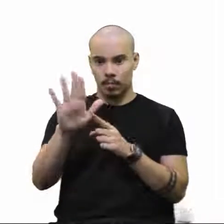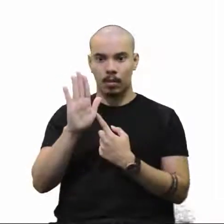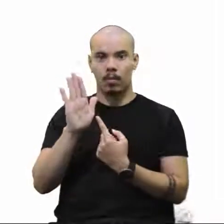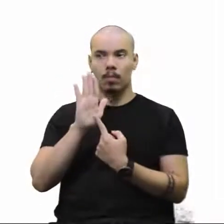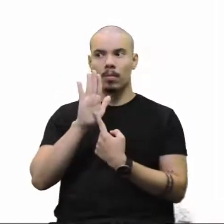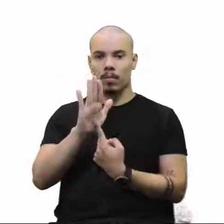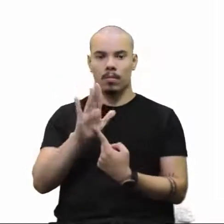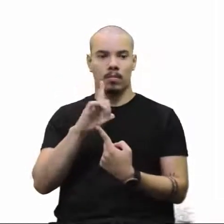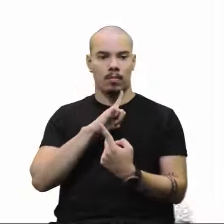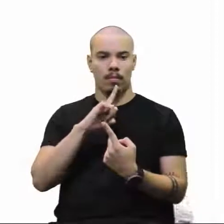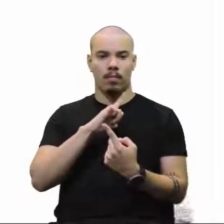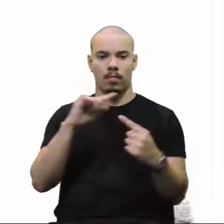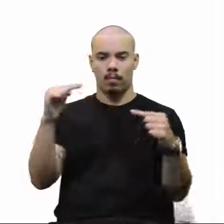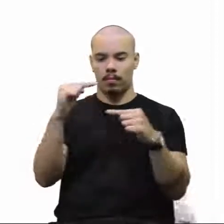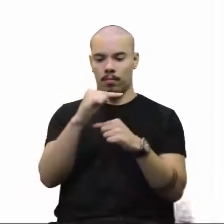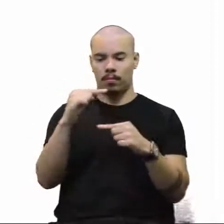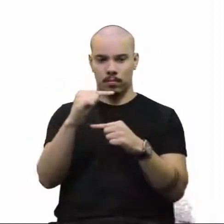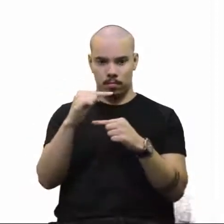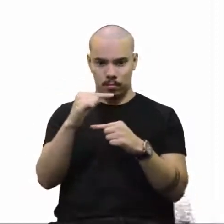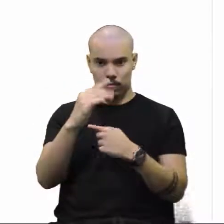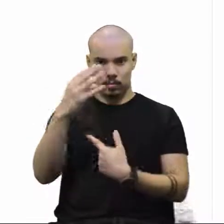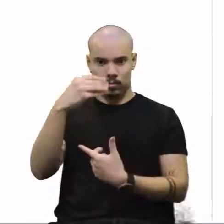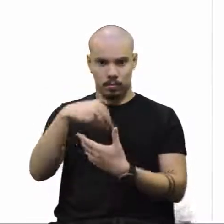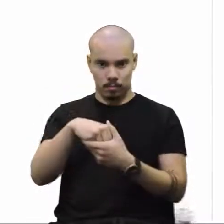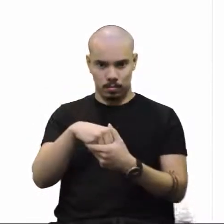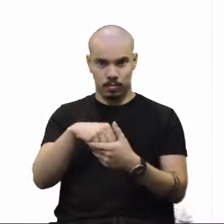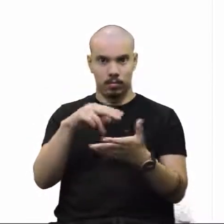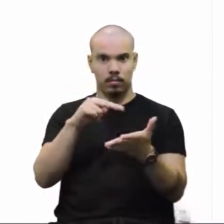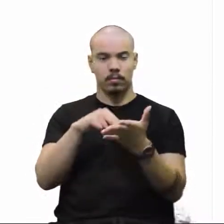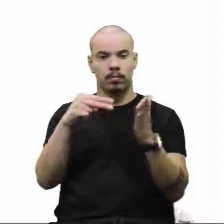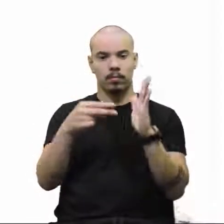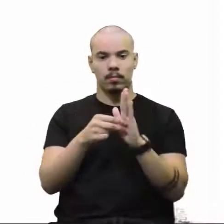apresenta polaridade magnética. Na representação da